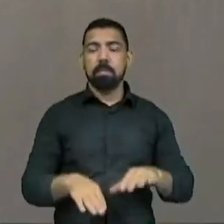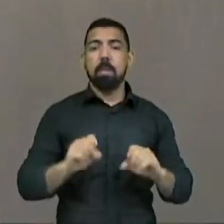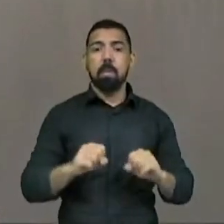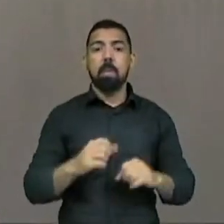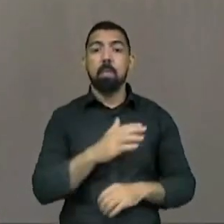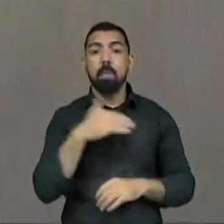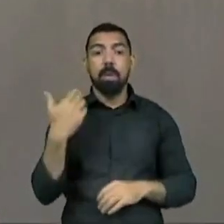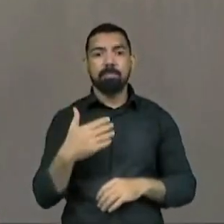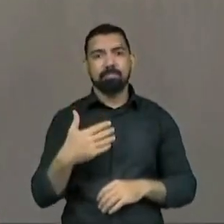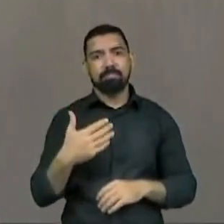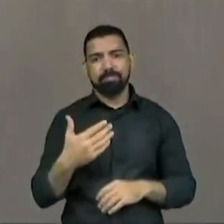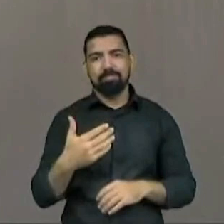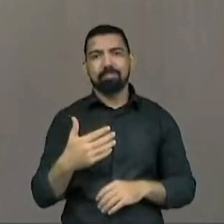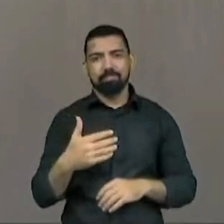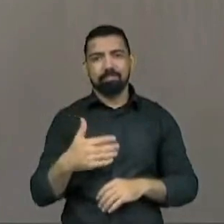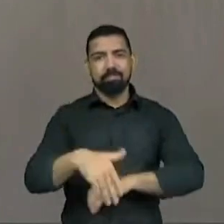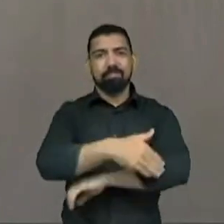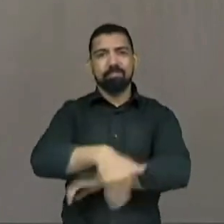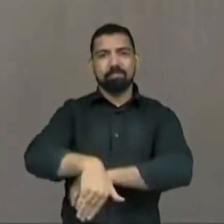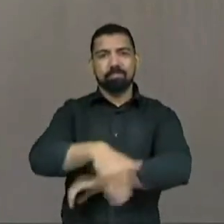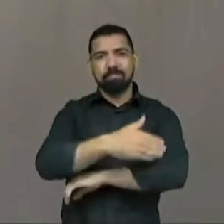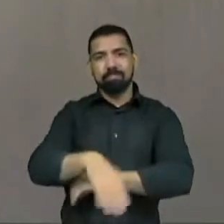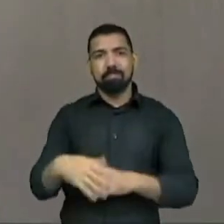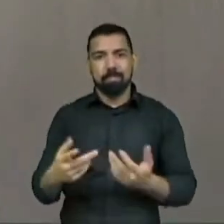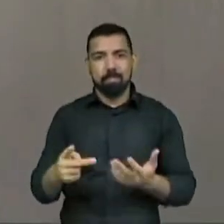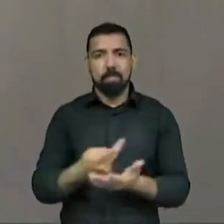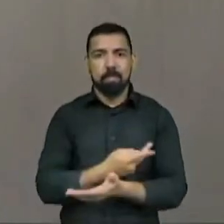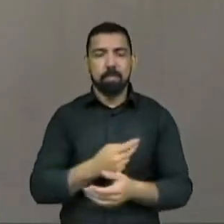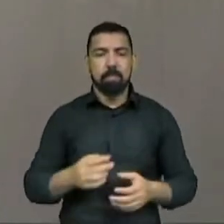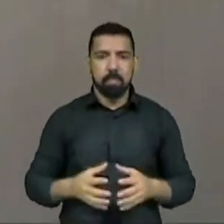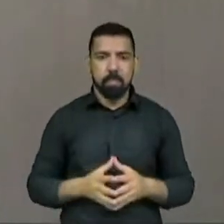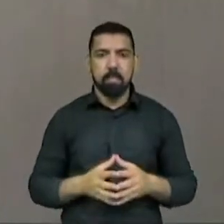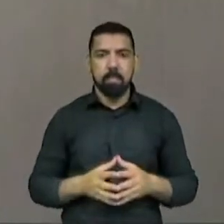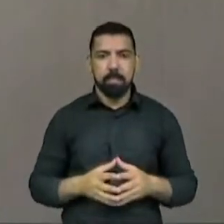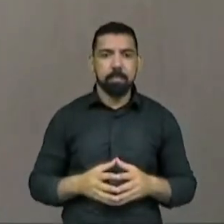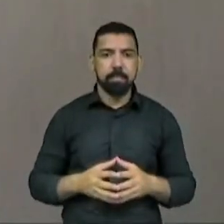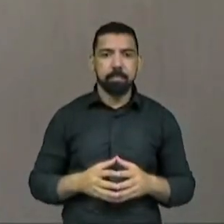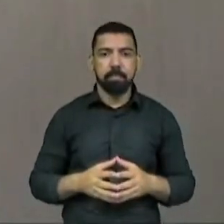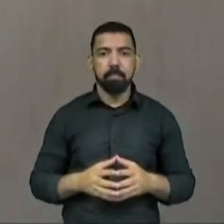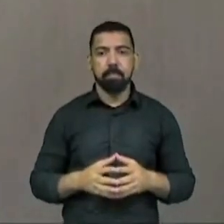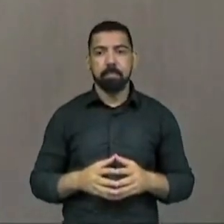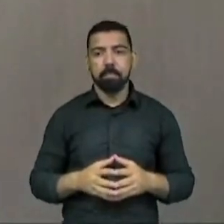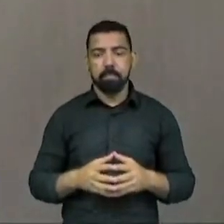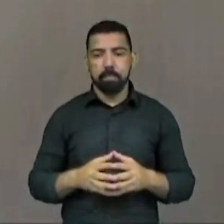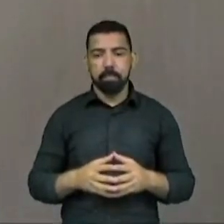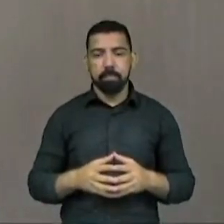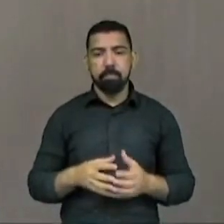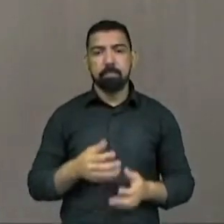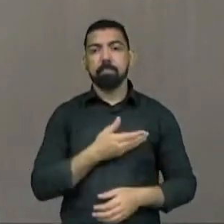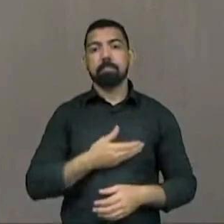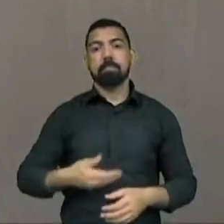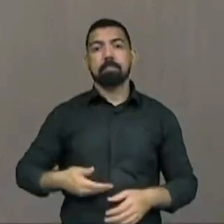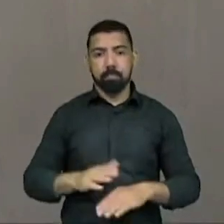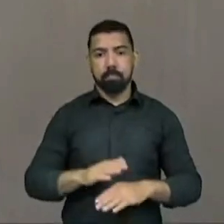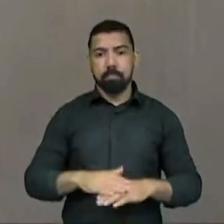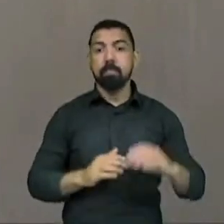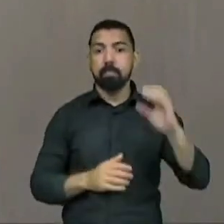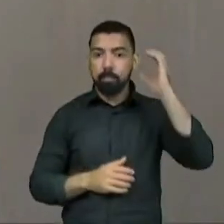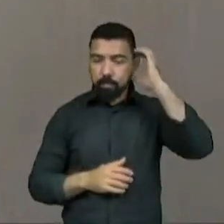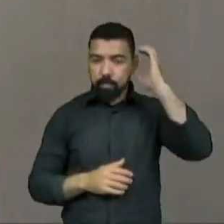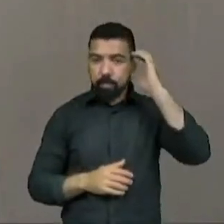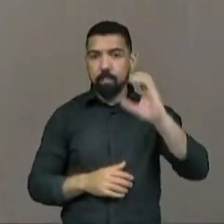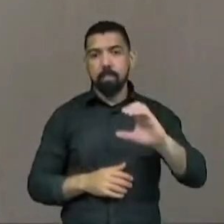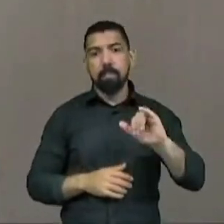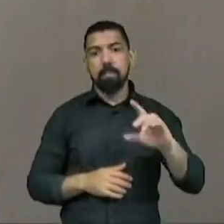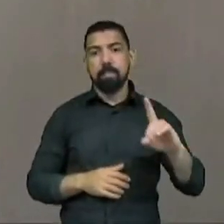morrer. Muitas vezes morreram pessoas por causa disso. E aí o governador Cid Gomes